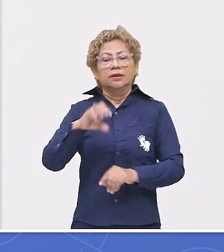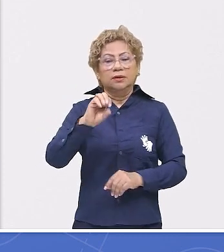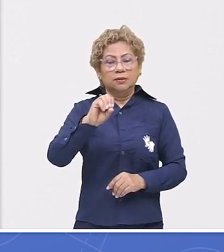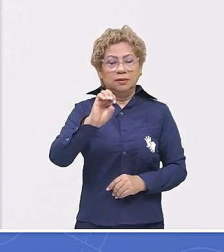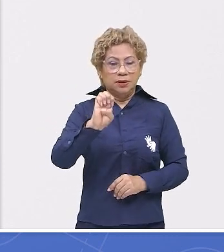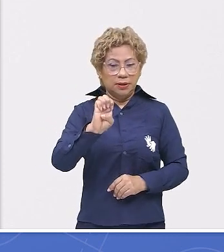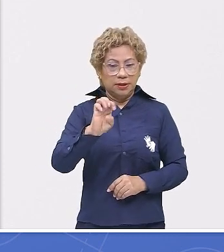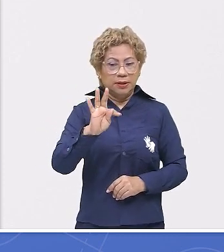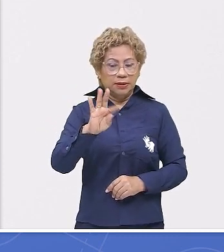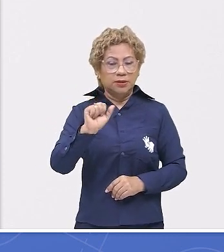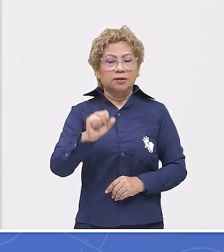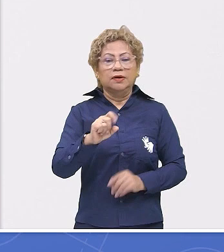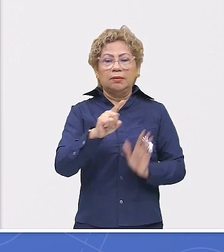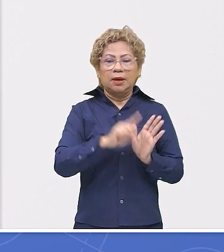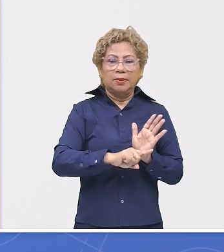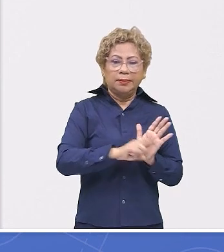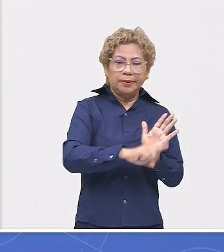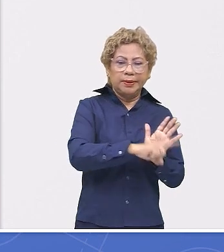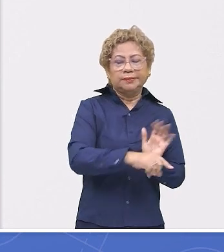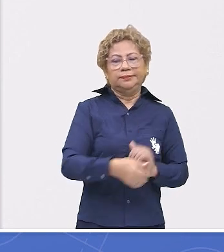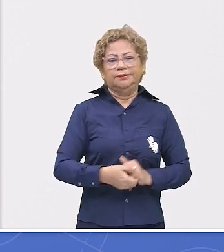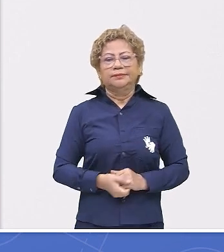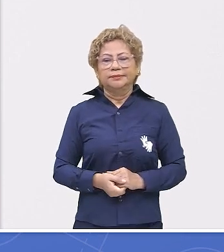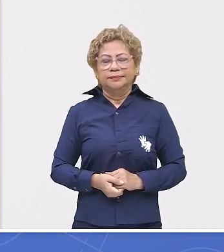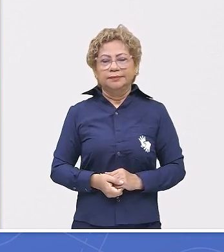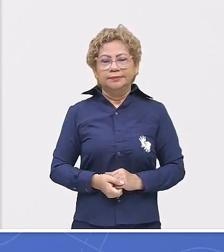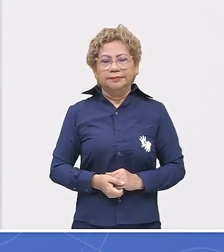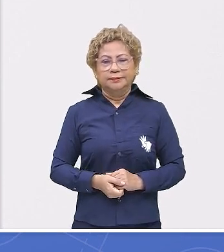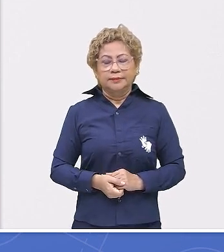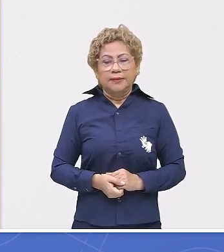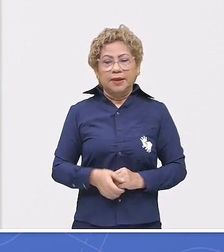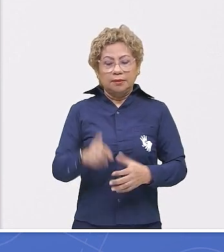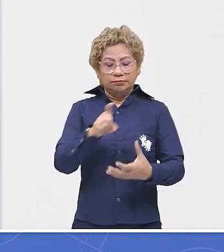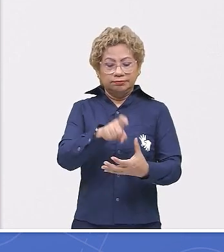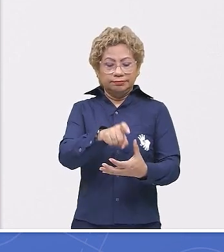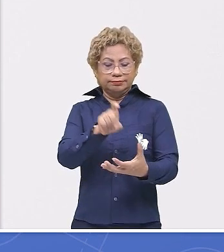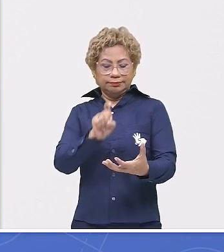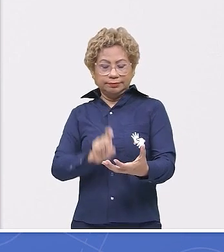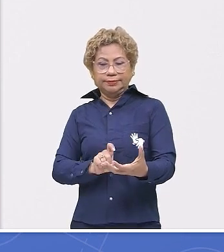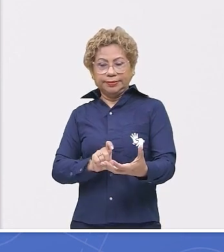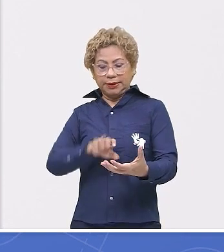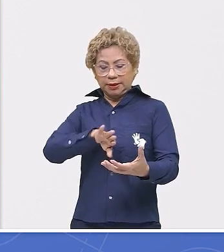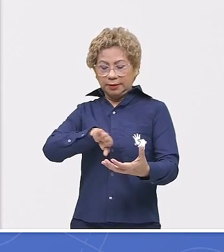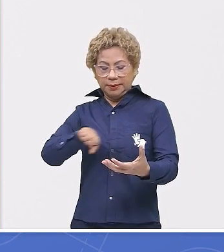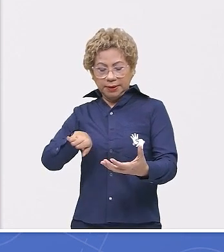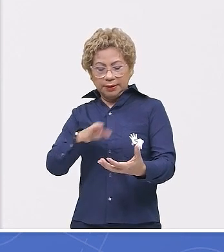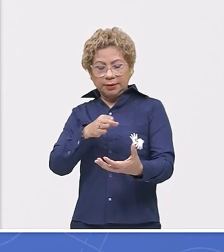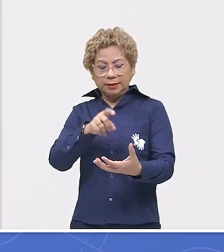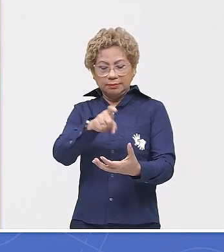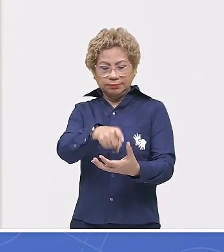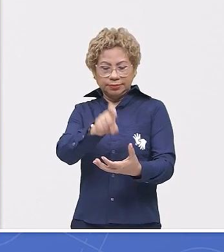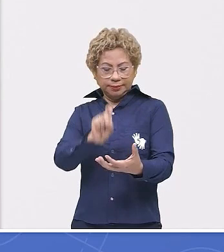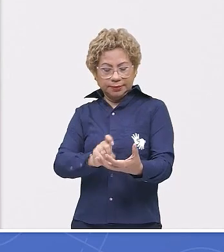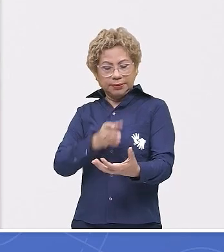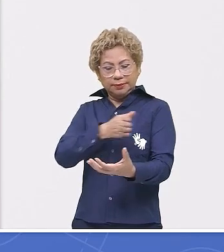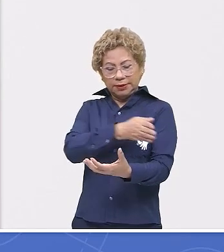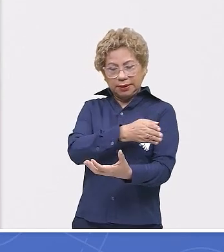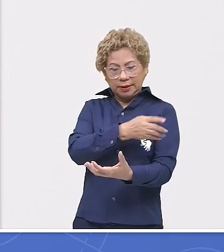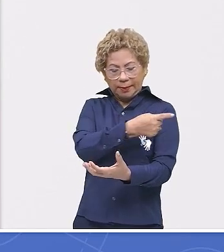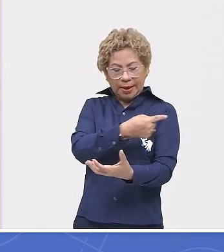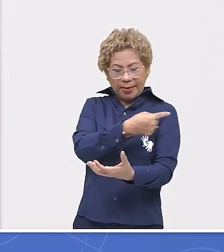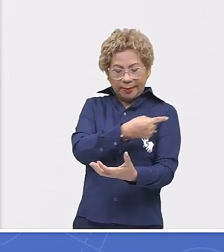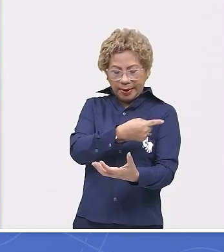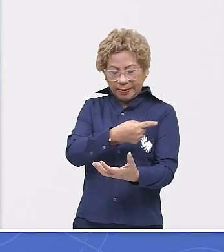negativo a partir do meridiano de Greenwich. Mas, tendo esse limite teórico, né,